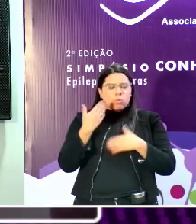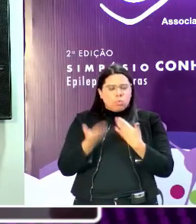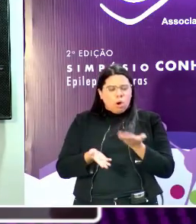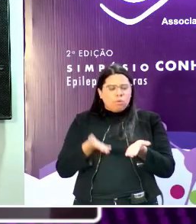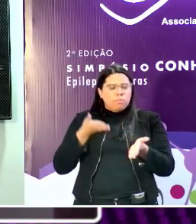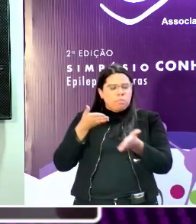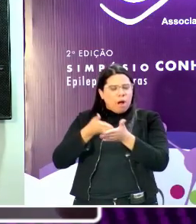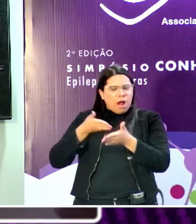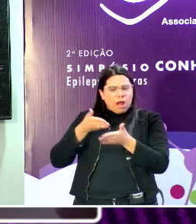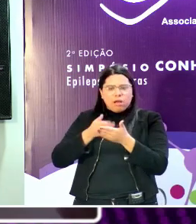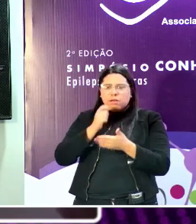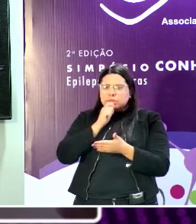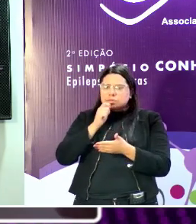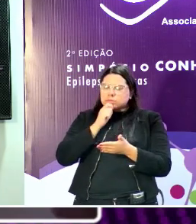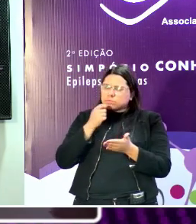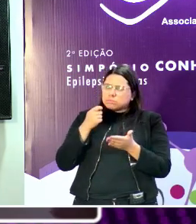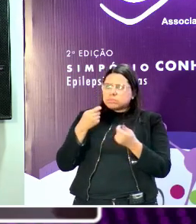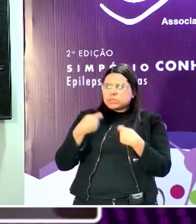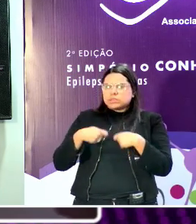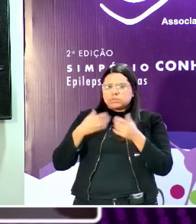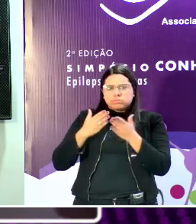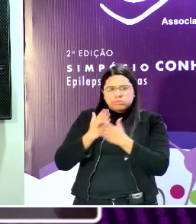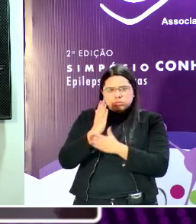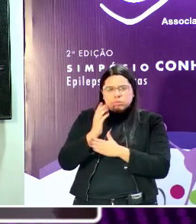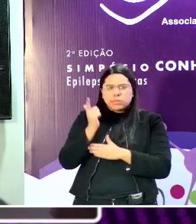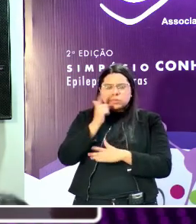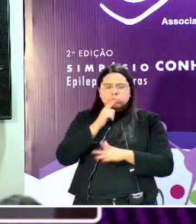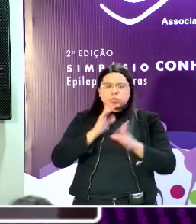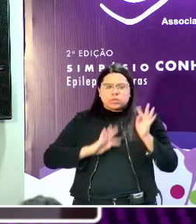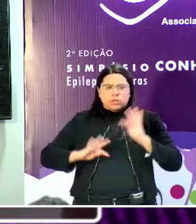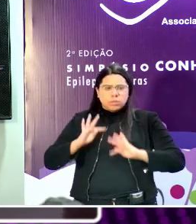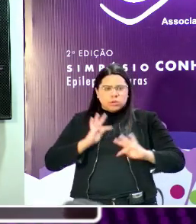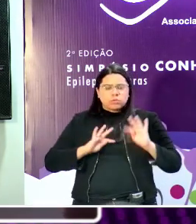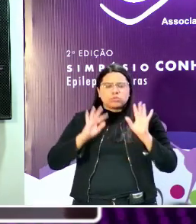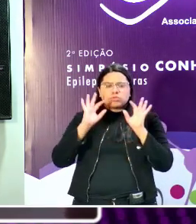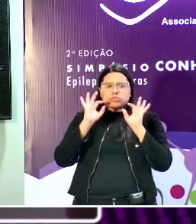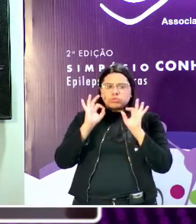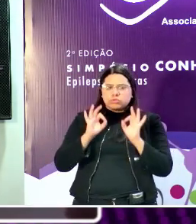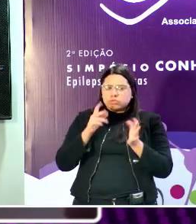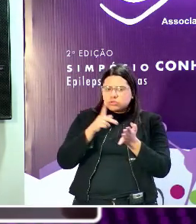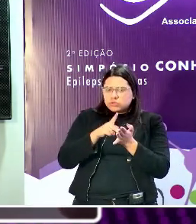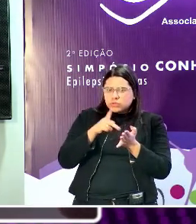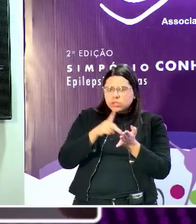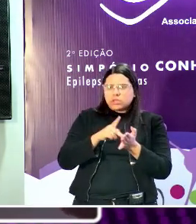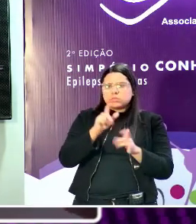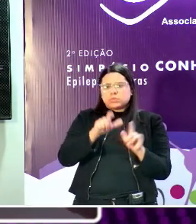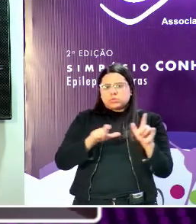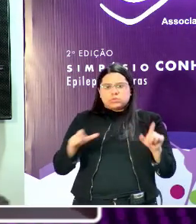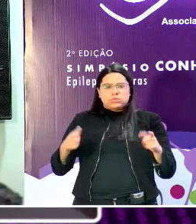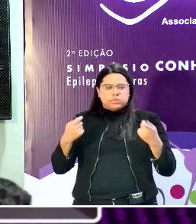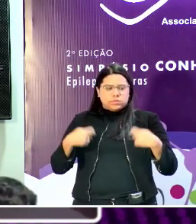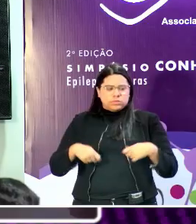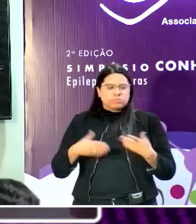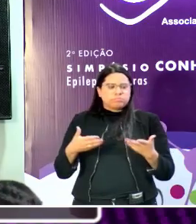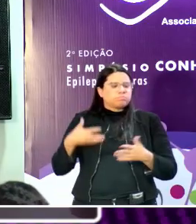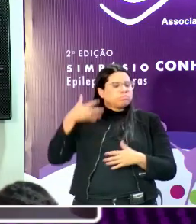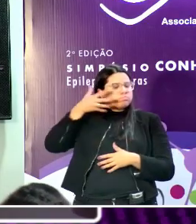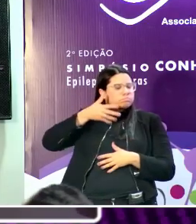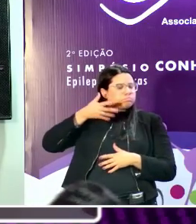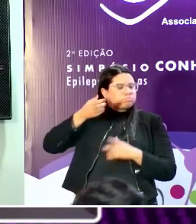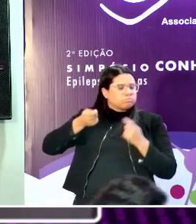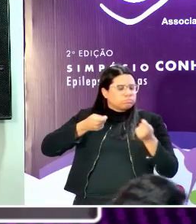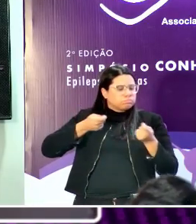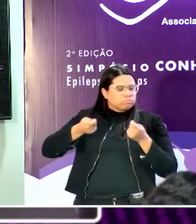barreiras que ainda precisamos superar para os tratamentos cheguem, de fato, a quem mais precisa. A moderação será conduzida,